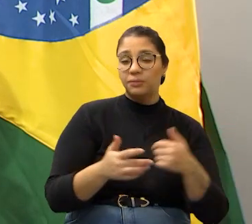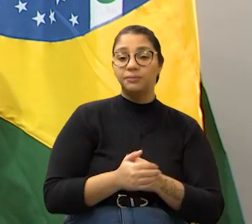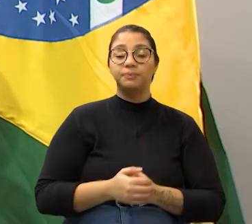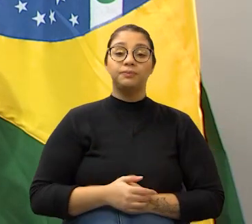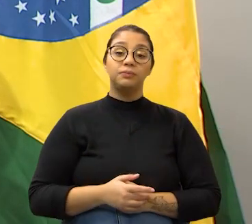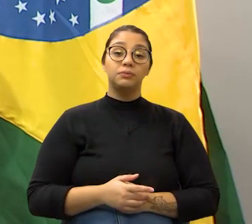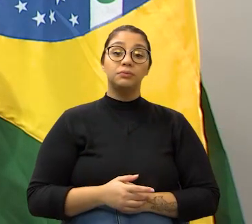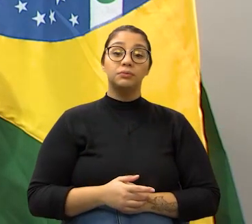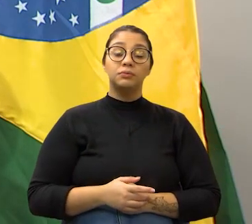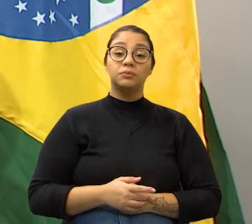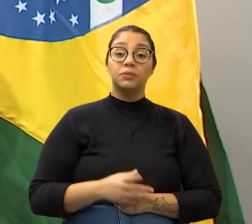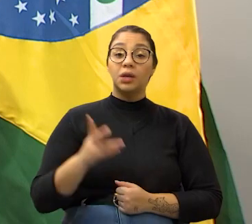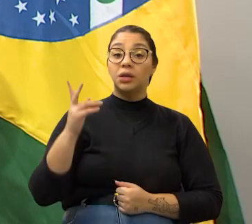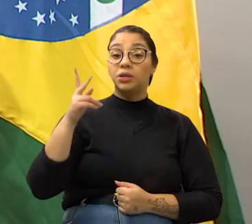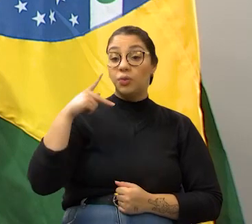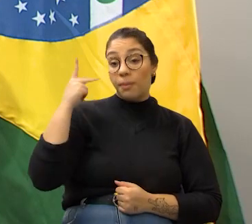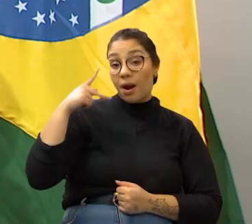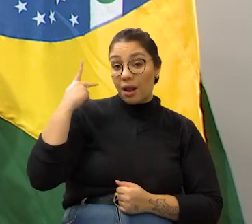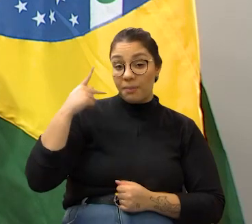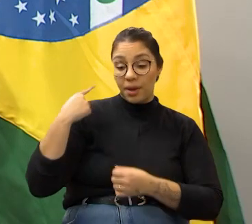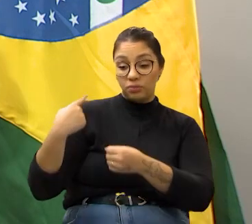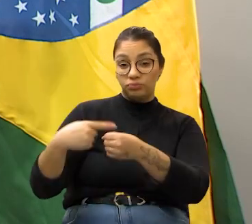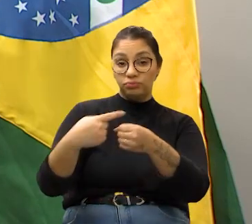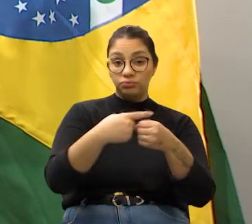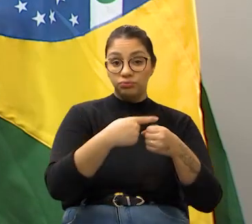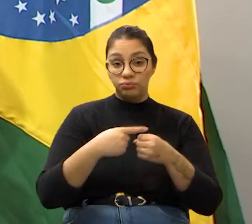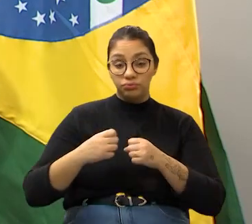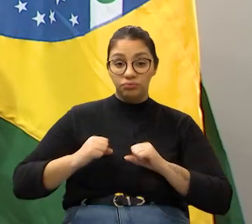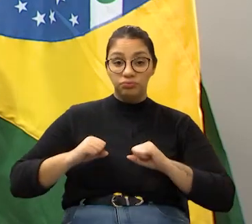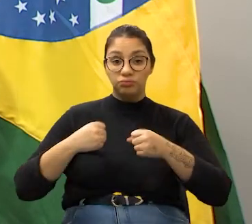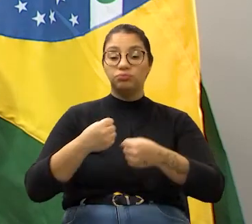um esforço do Parlamento Metropolitano, né,